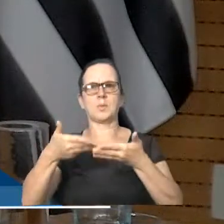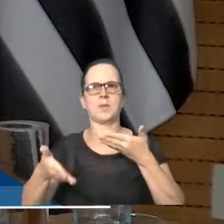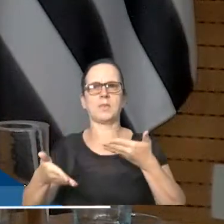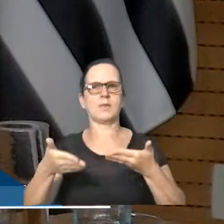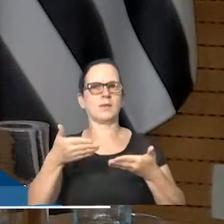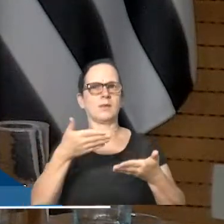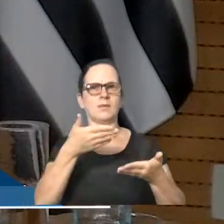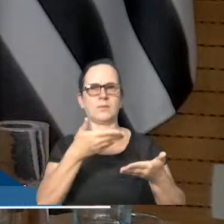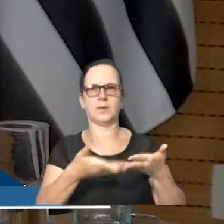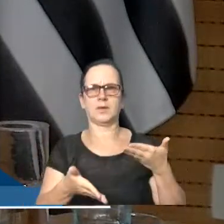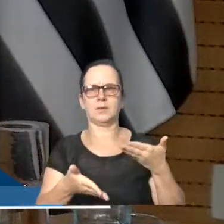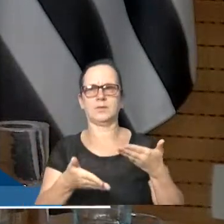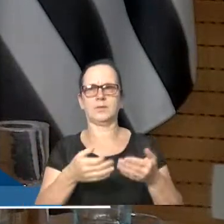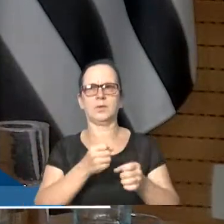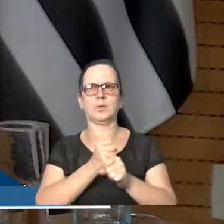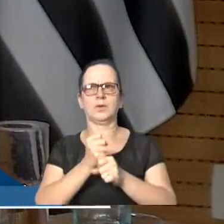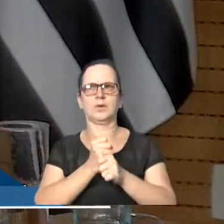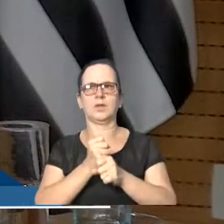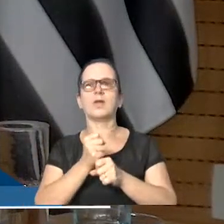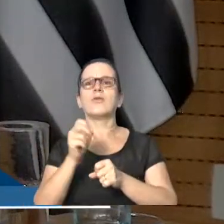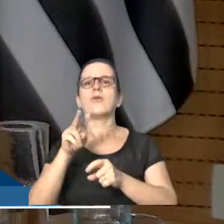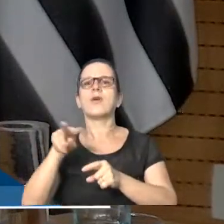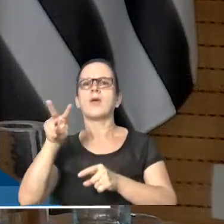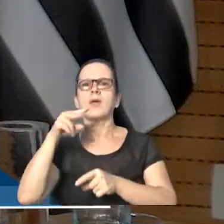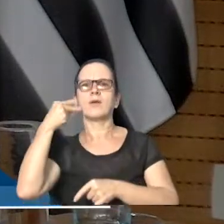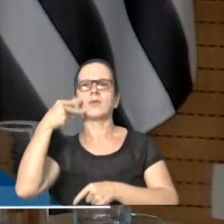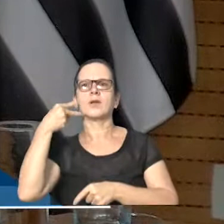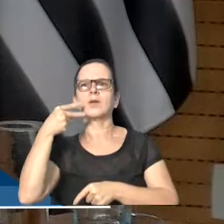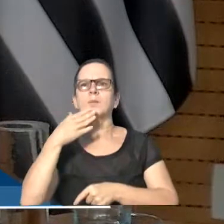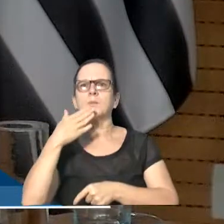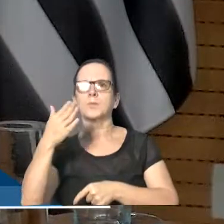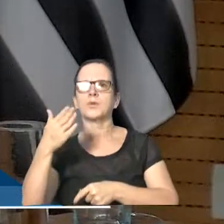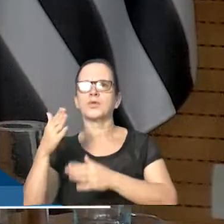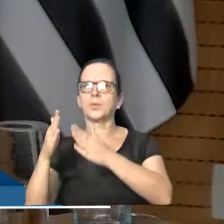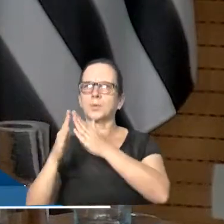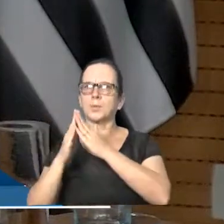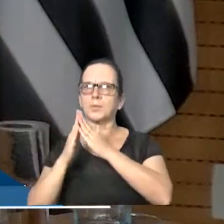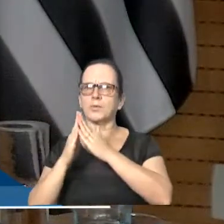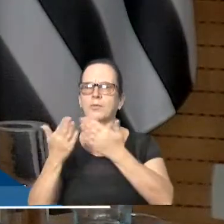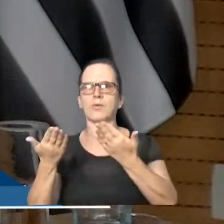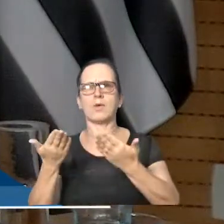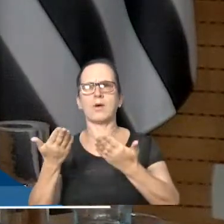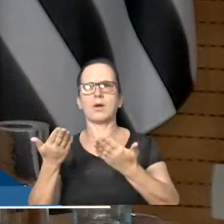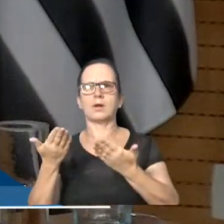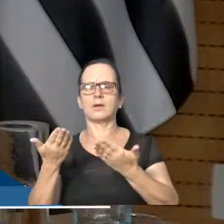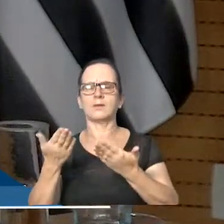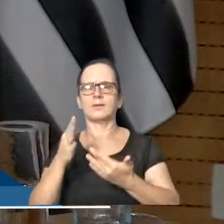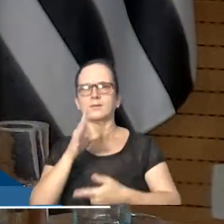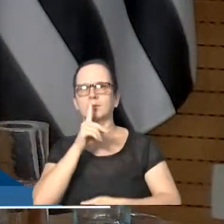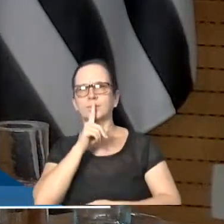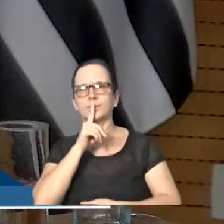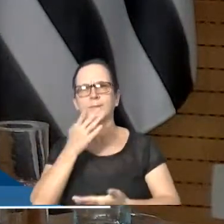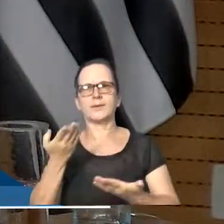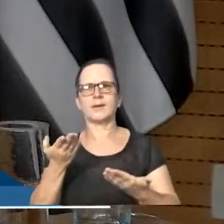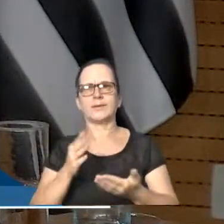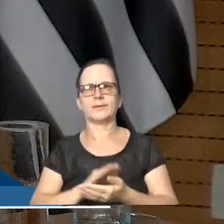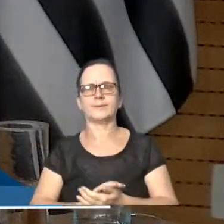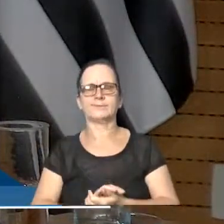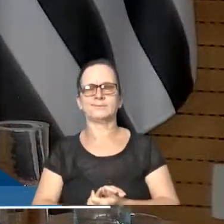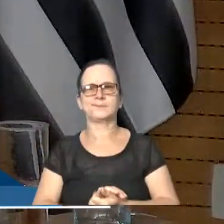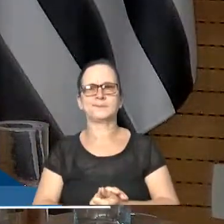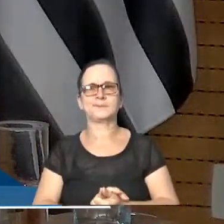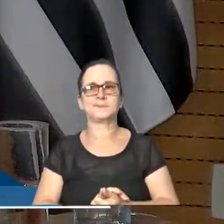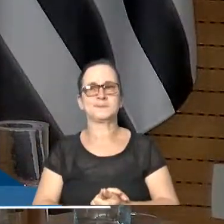anos. Senhores vereadores, gente, eu gostaria de pedir só silêncio, porque senão eu não consigo fazer uso da palavra. É só isso, senhor